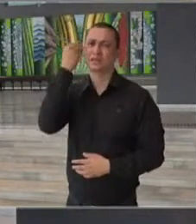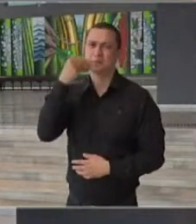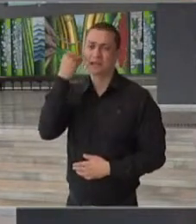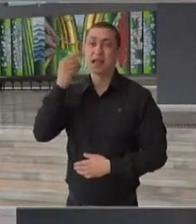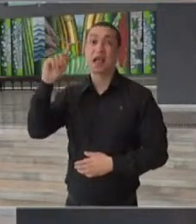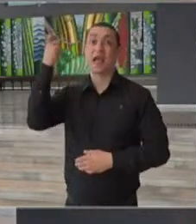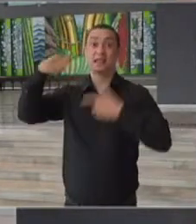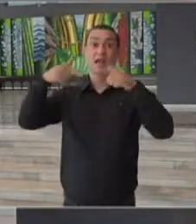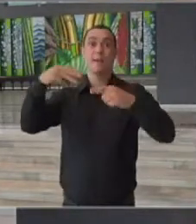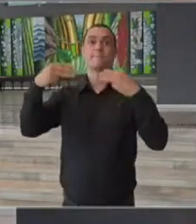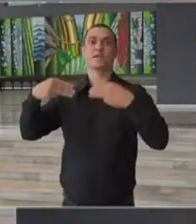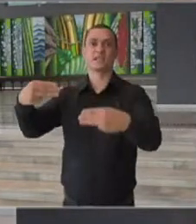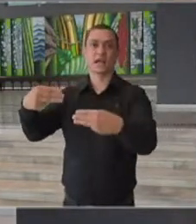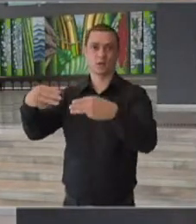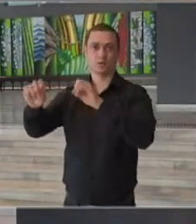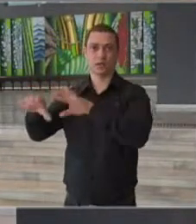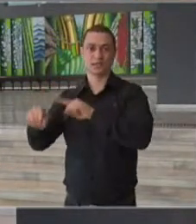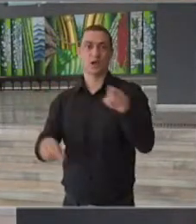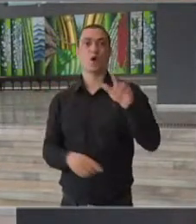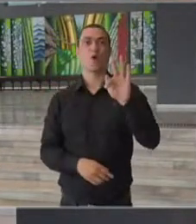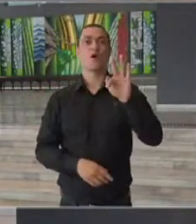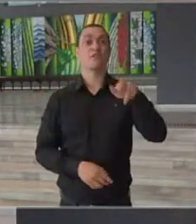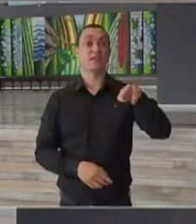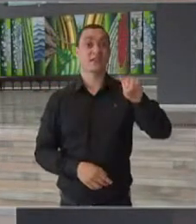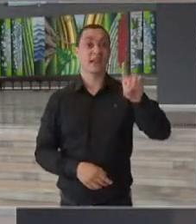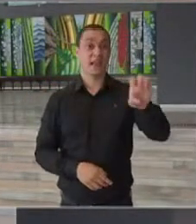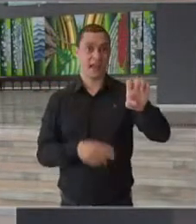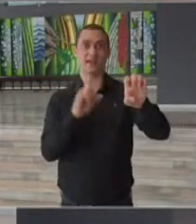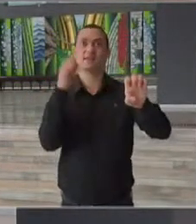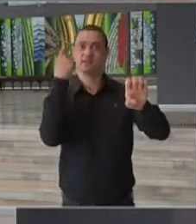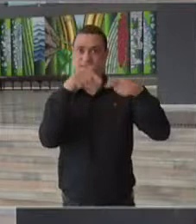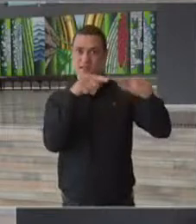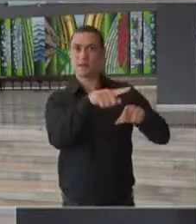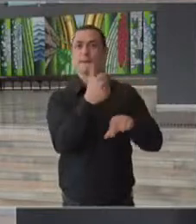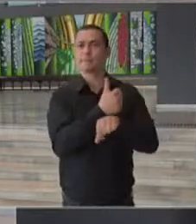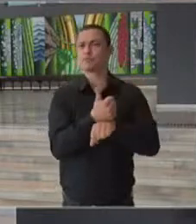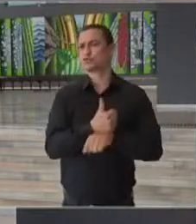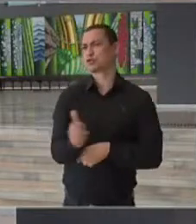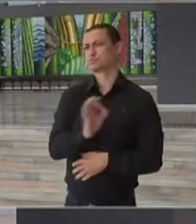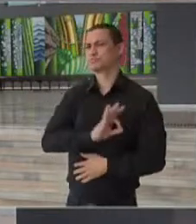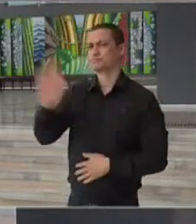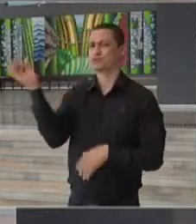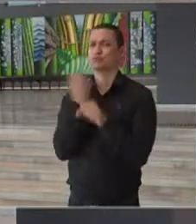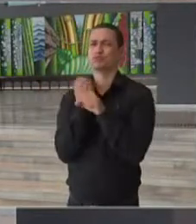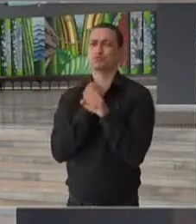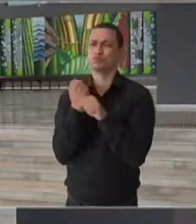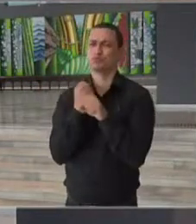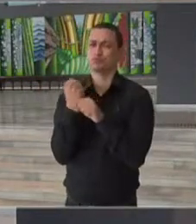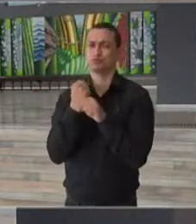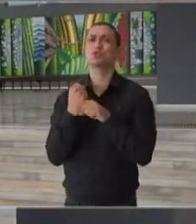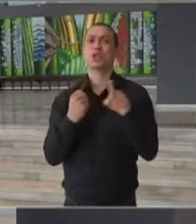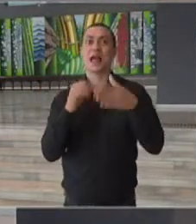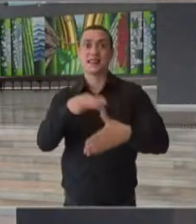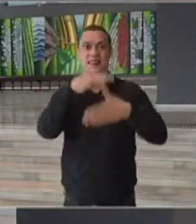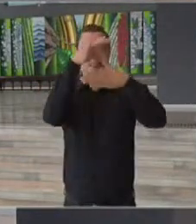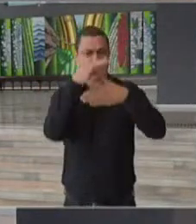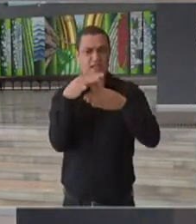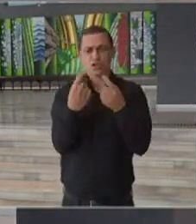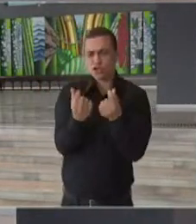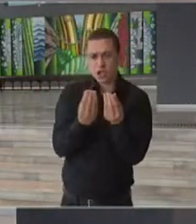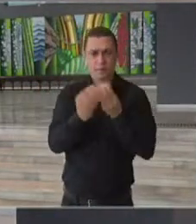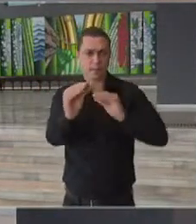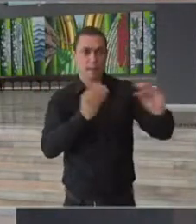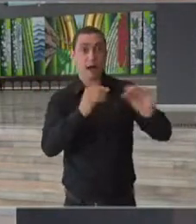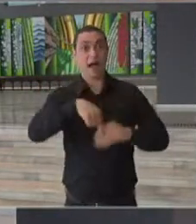Ministério da Educação, do Fundo Nacional de Desenvolvimento da Educação, FNDE, uma profissional de décadas liderando esses processos